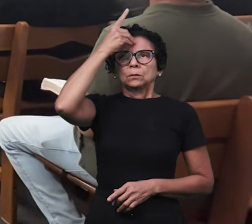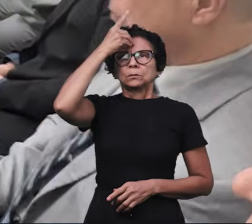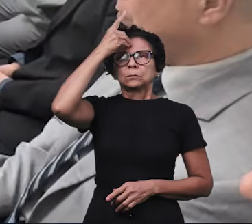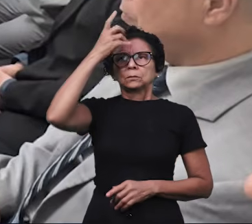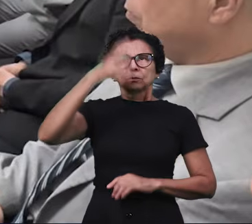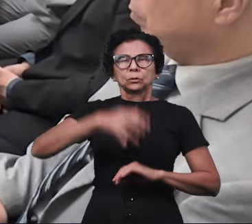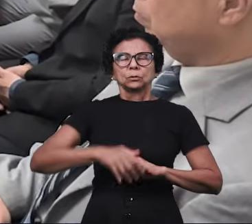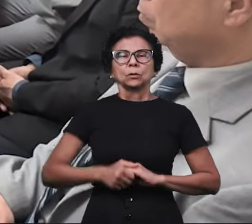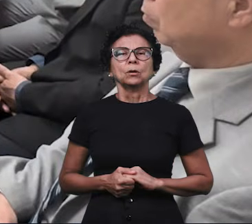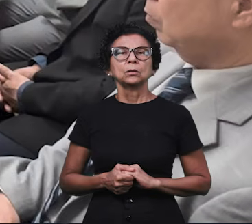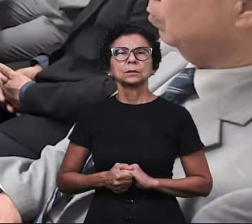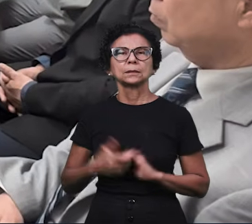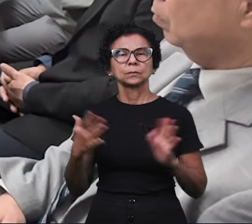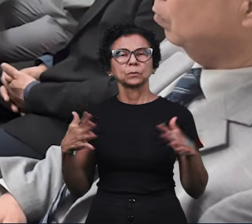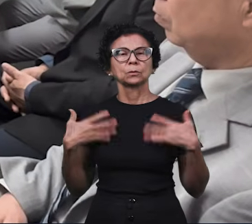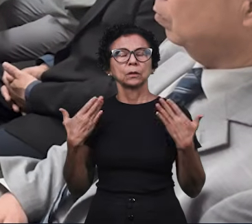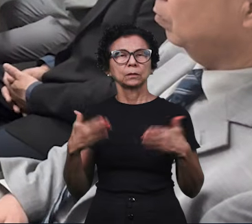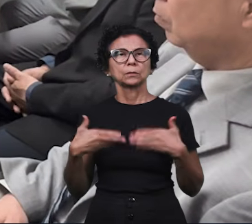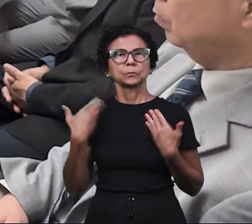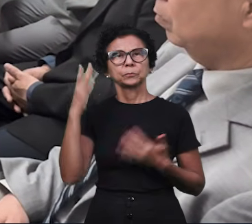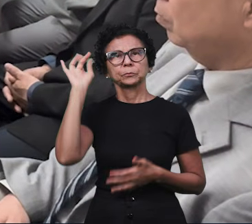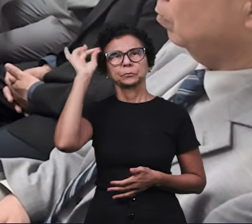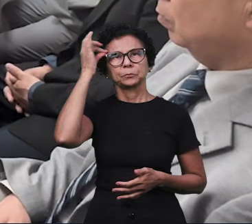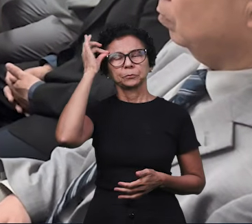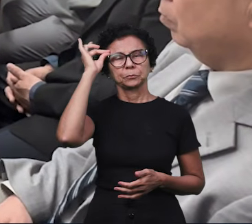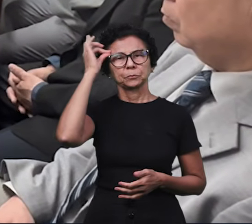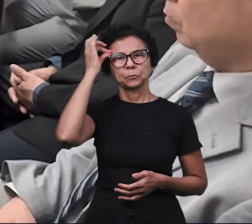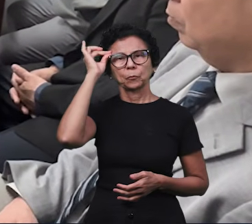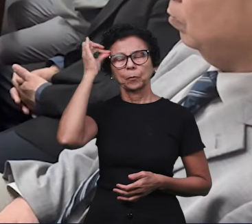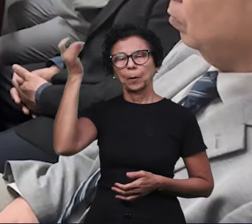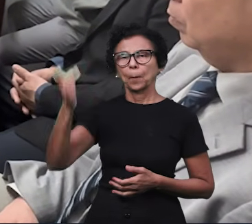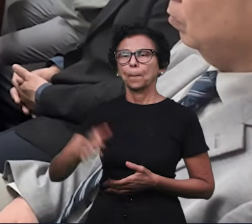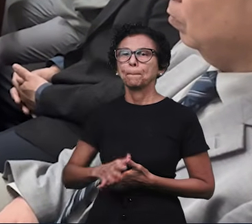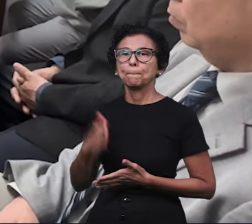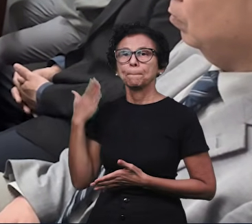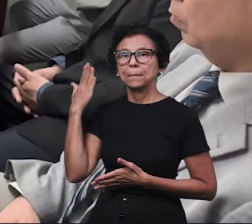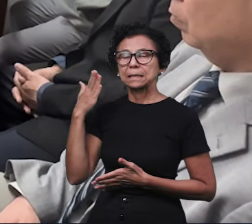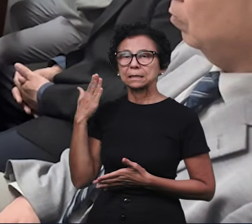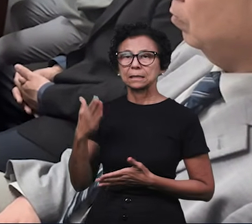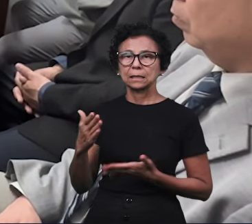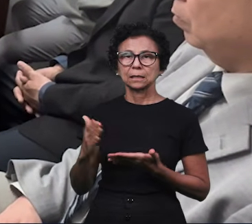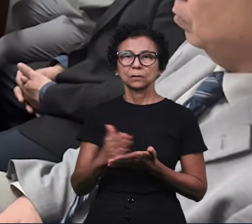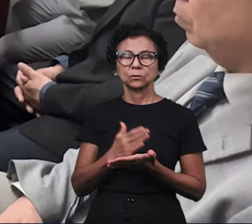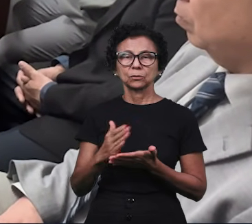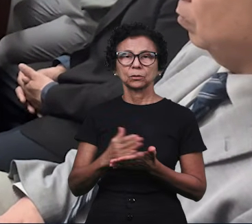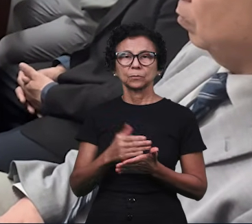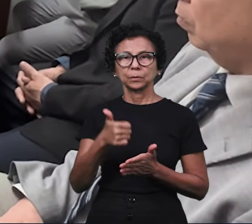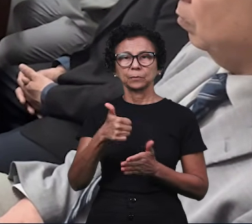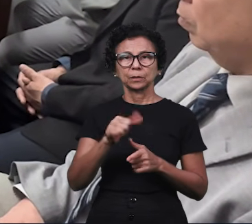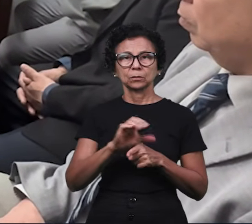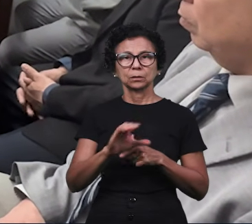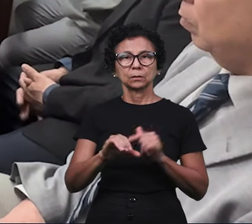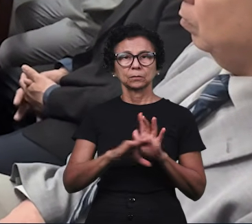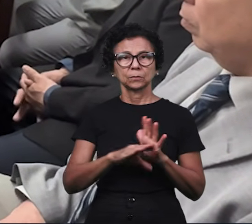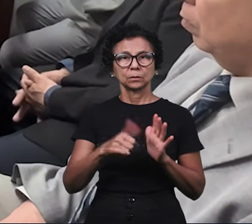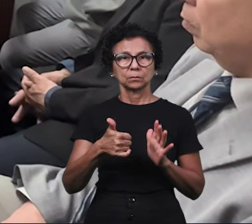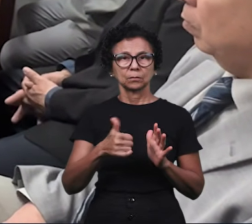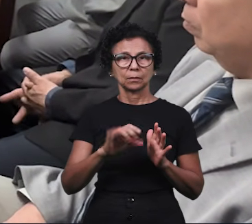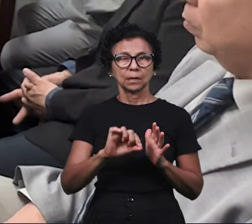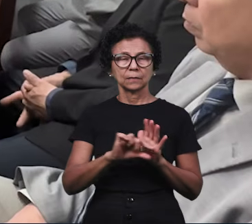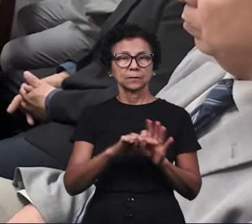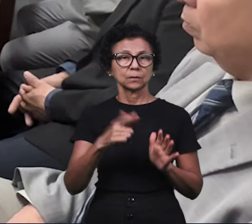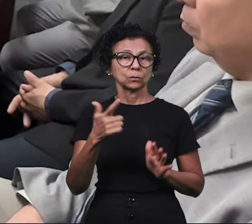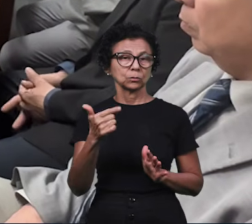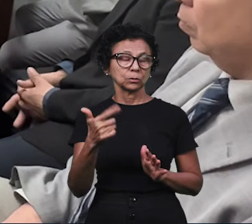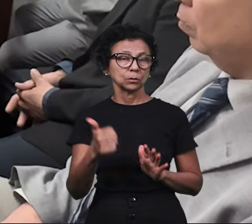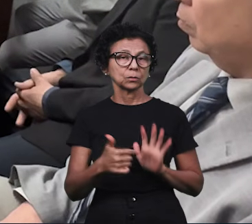trouxeram edificação e fortalecimento a muitas famílias. A mensagem ministrada baseou-se em 1 Coríntios 10:12,